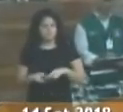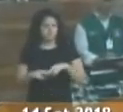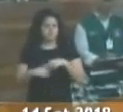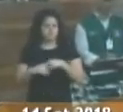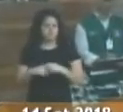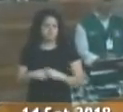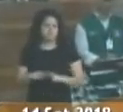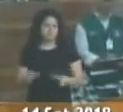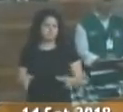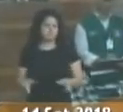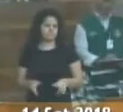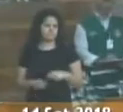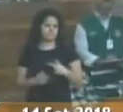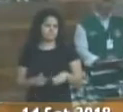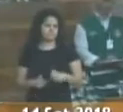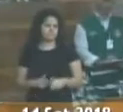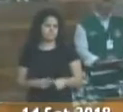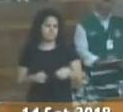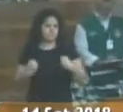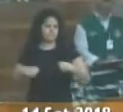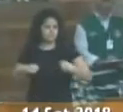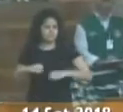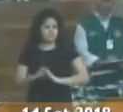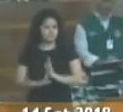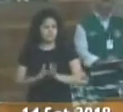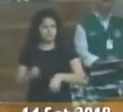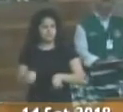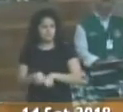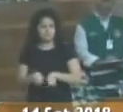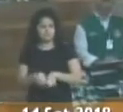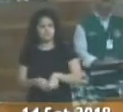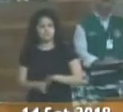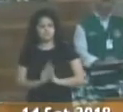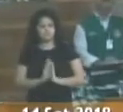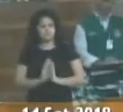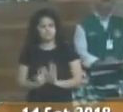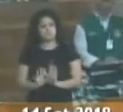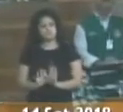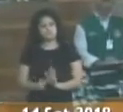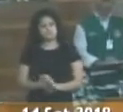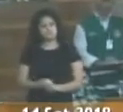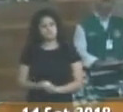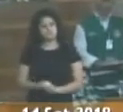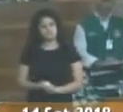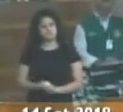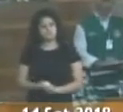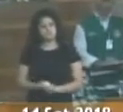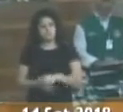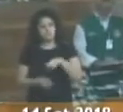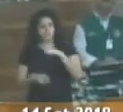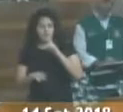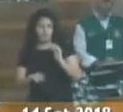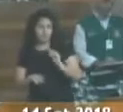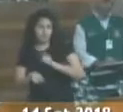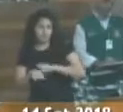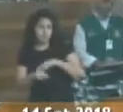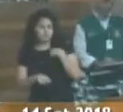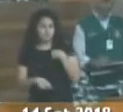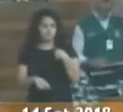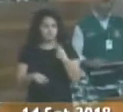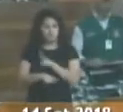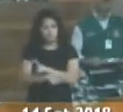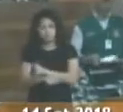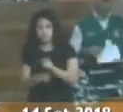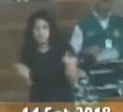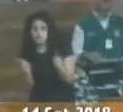vários outros pontos que devem ser tratados também, mas, pelo curto tempo também, eu procurei resumir da